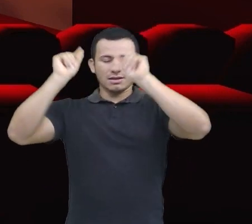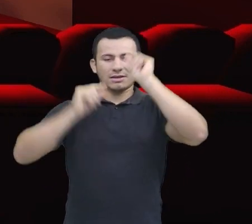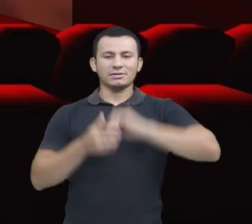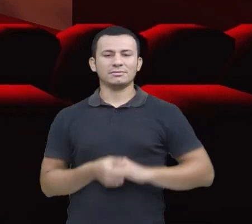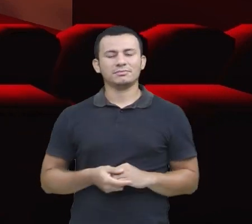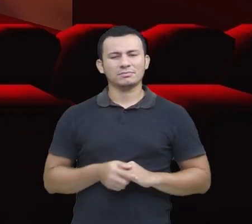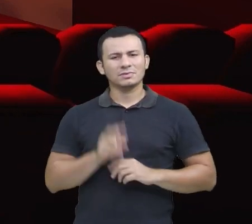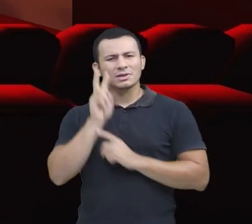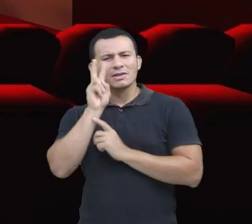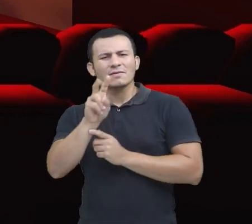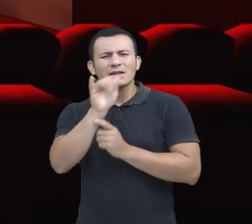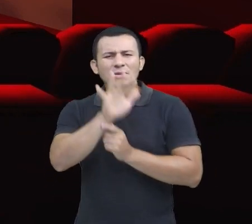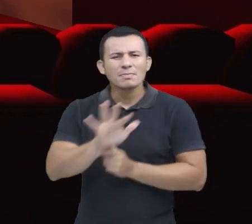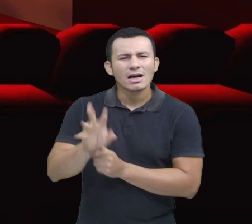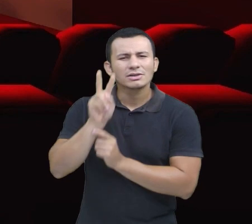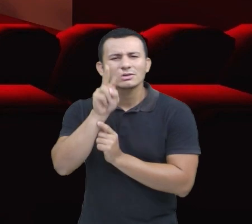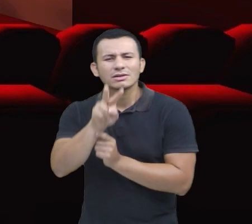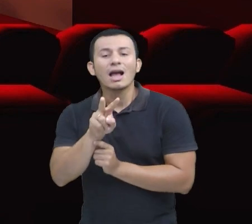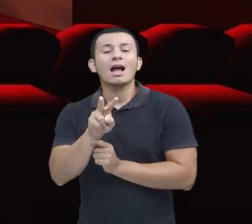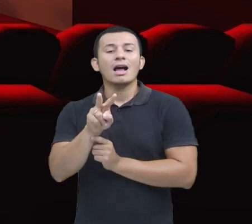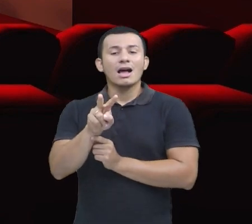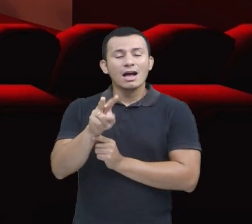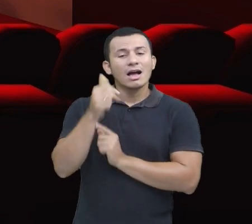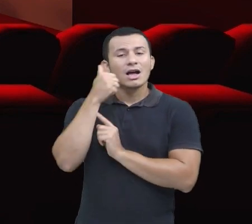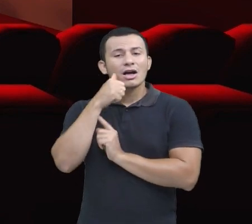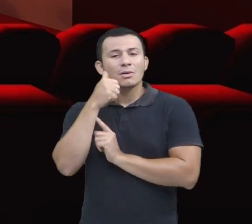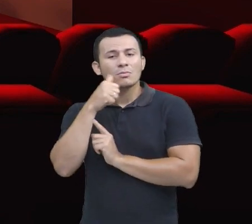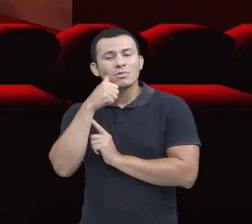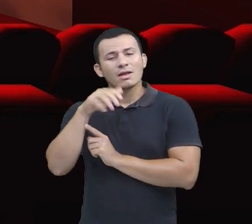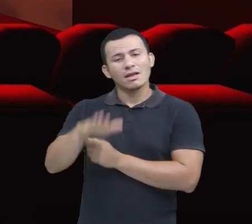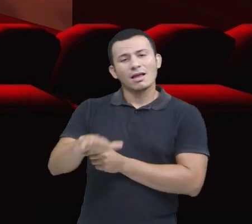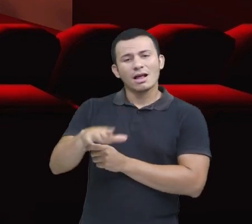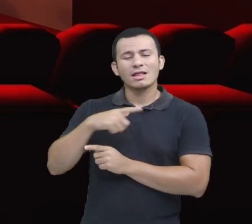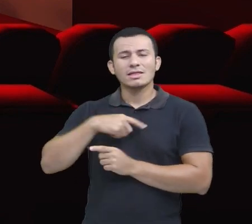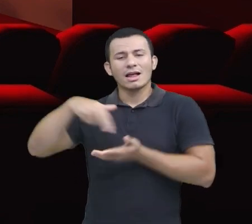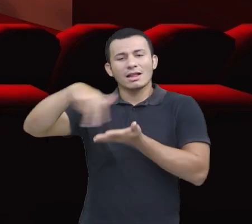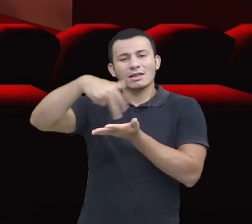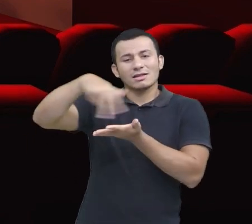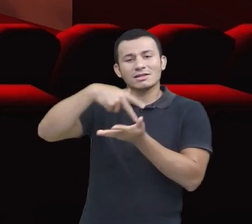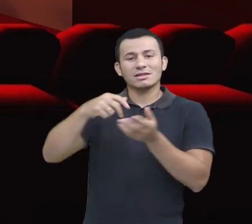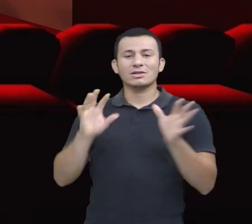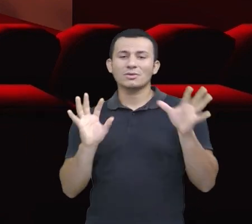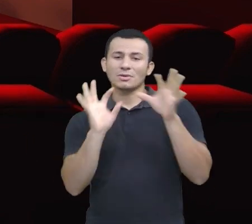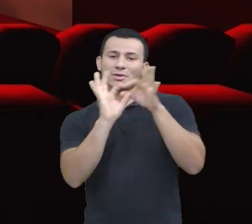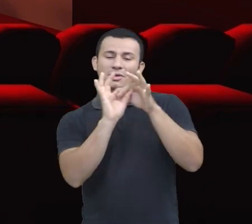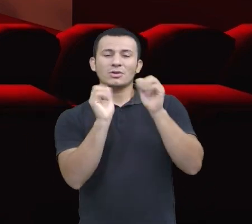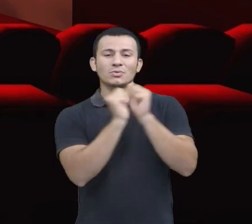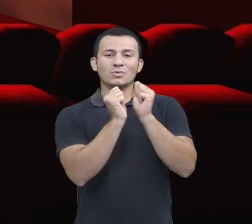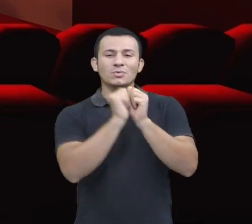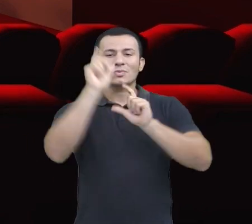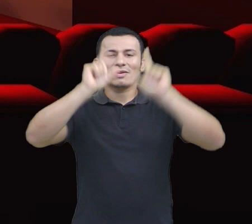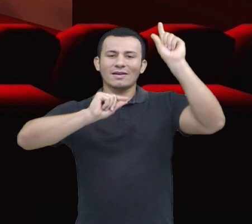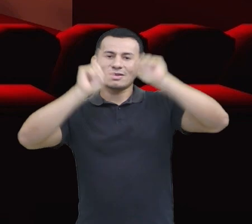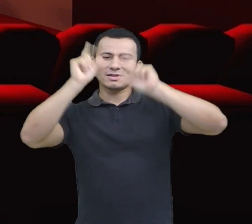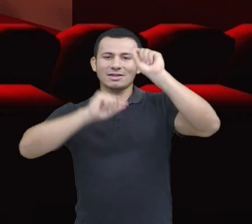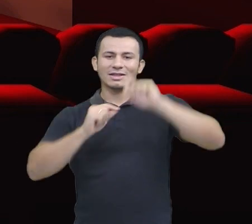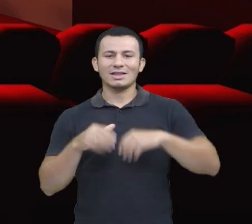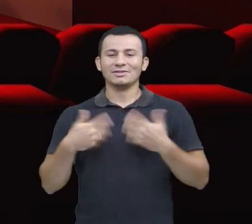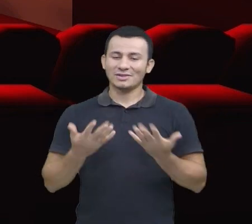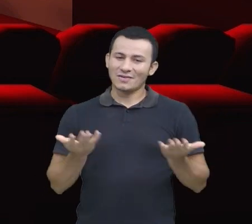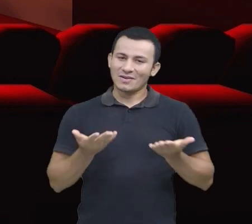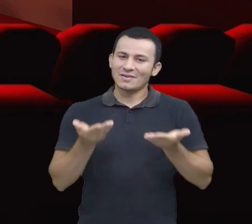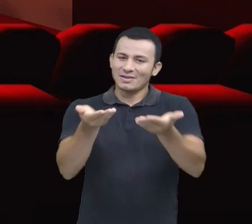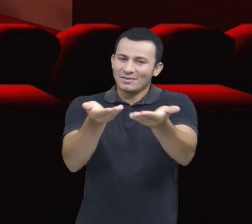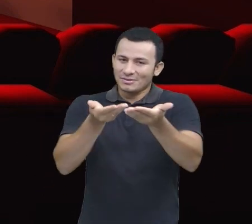está dançando com as estrelas? Então, agora, crianças, eu convido a todos